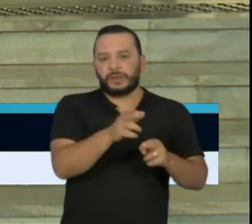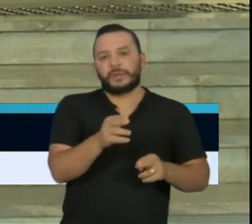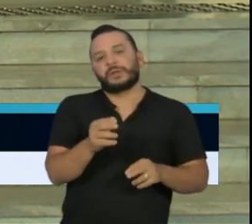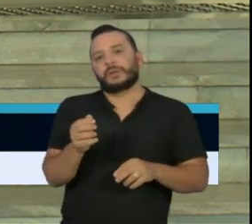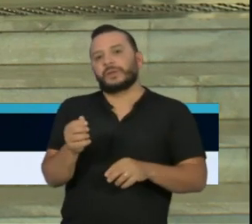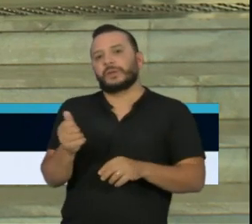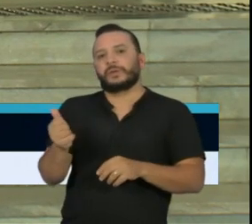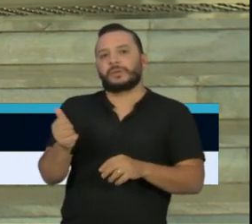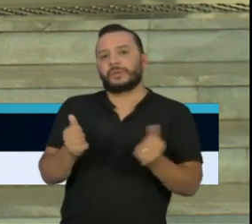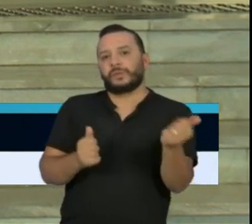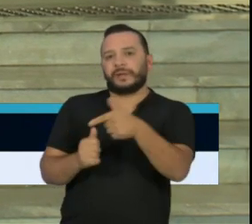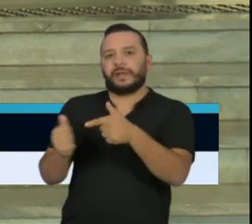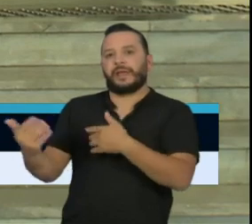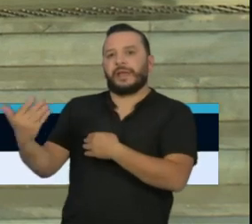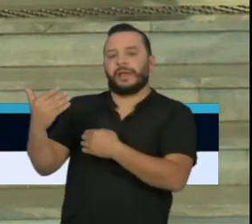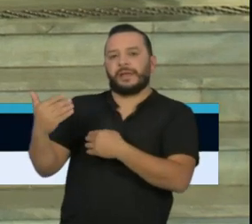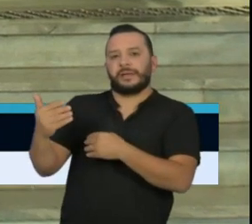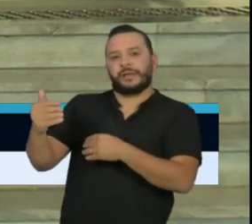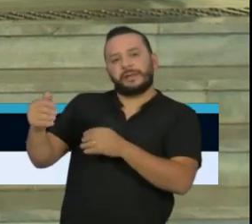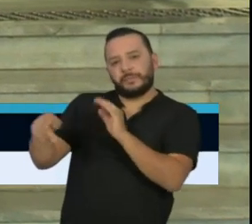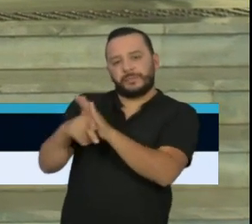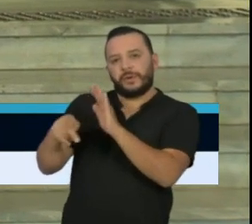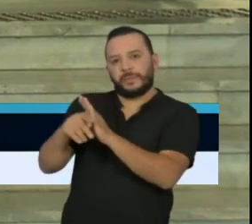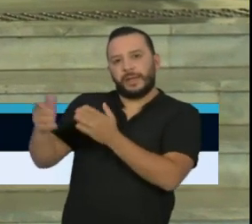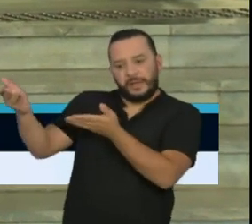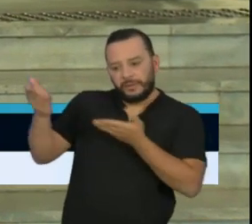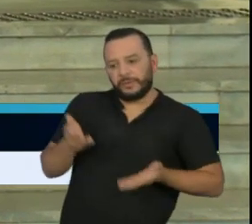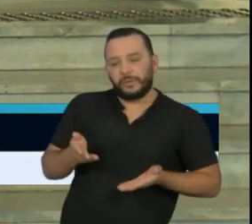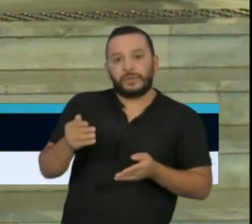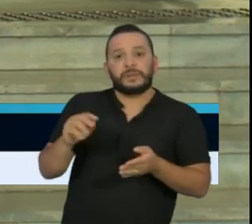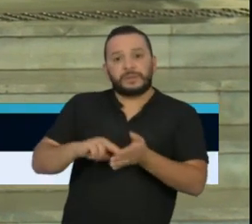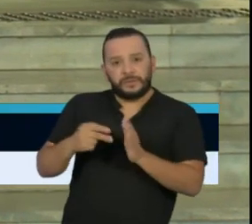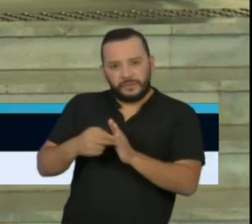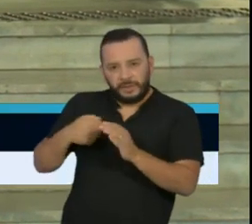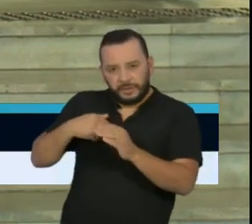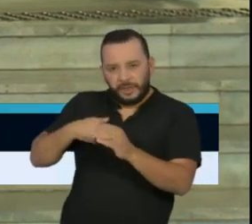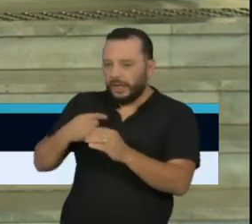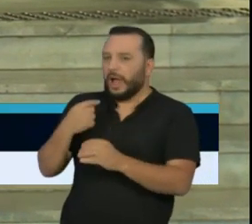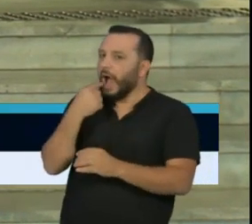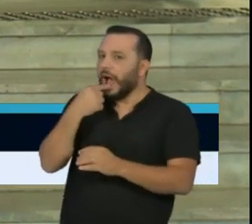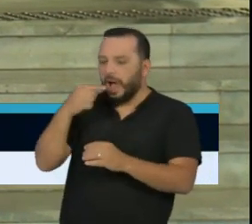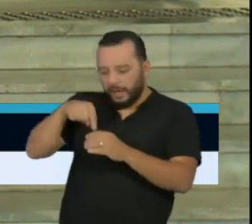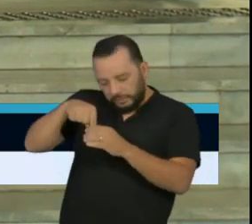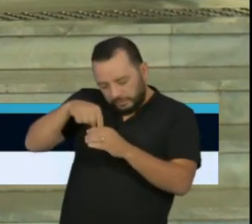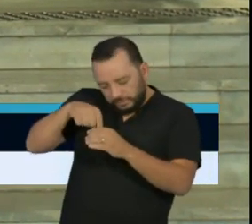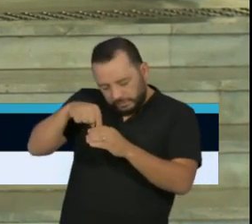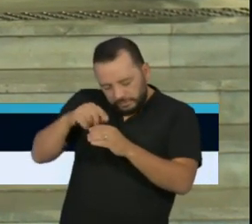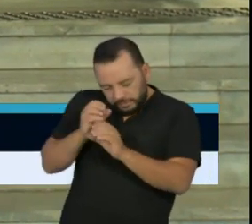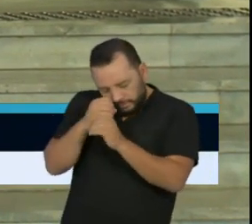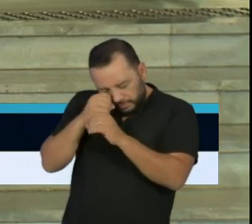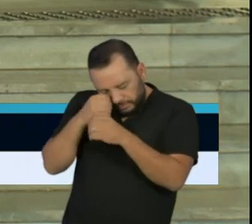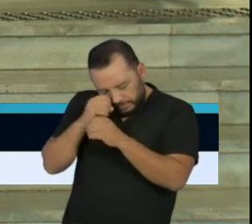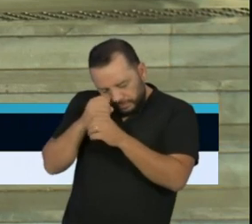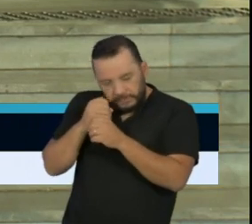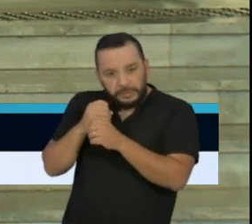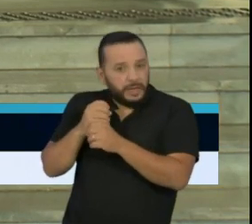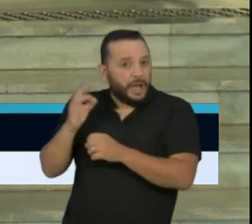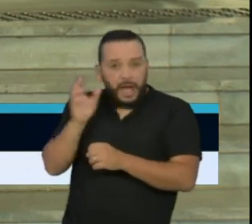chegou. Mas não, é porque isso é muito dinâmico, são as amostras que têm que ser transportadas. Esse é um outro motivo.